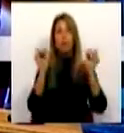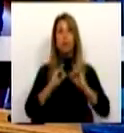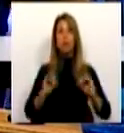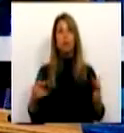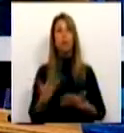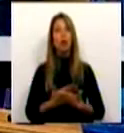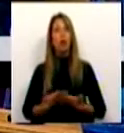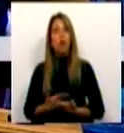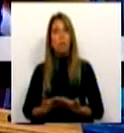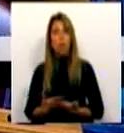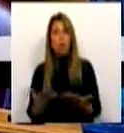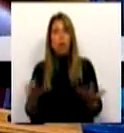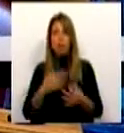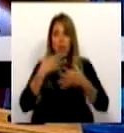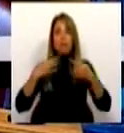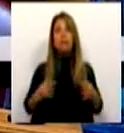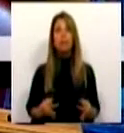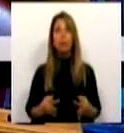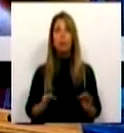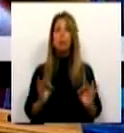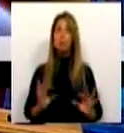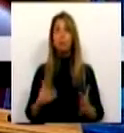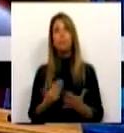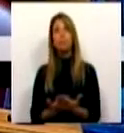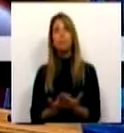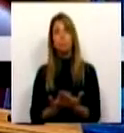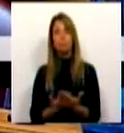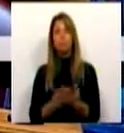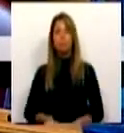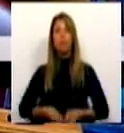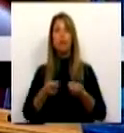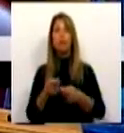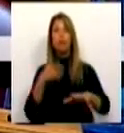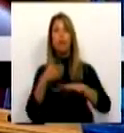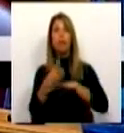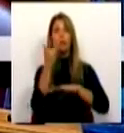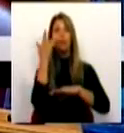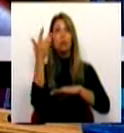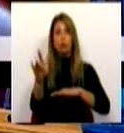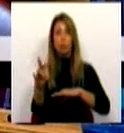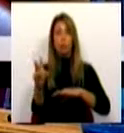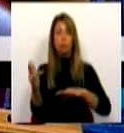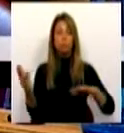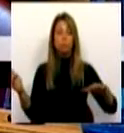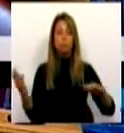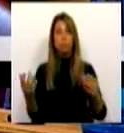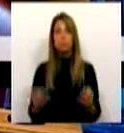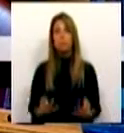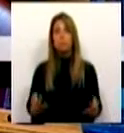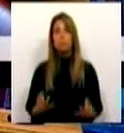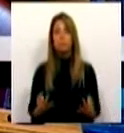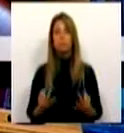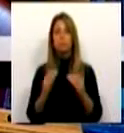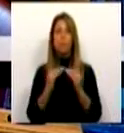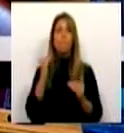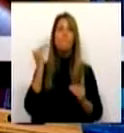da economia, o que certamente irá potenciar o investimento direto estrangeiro, que está no mais